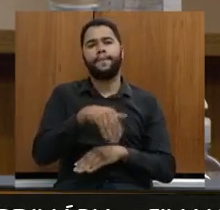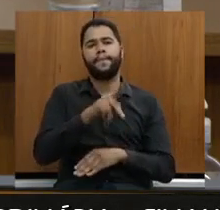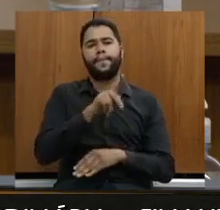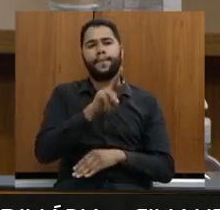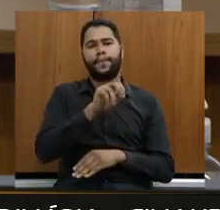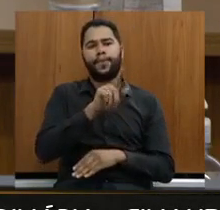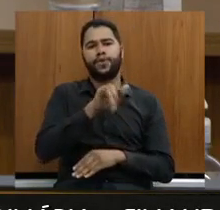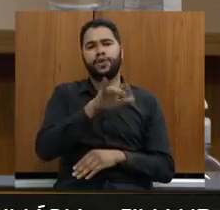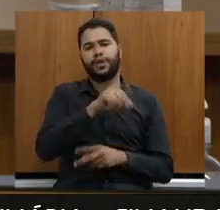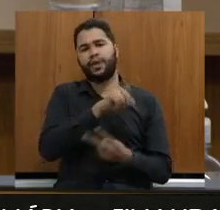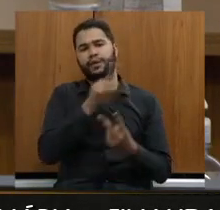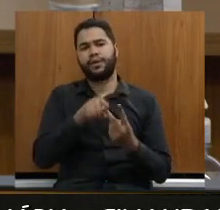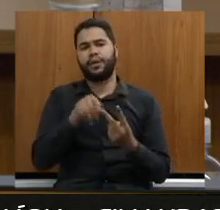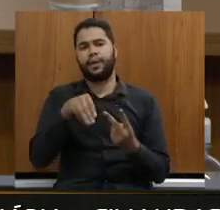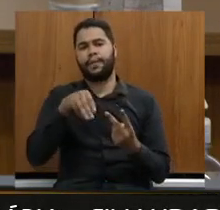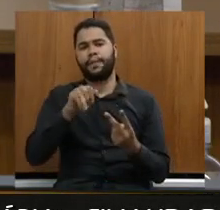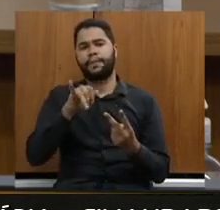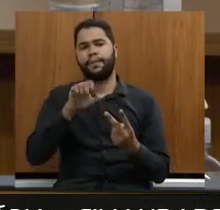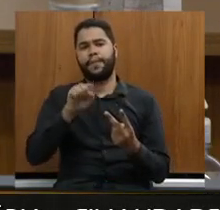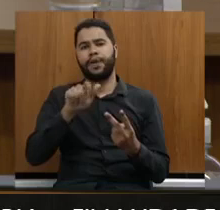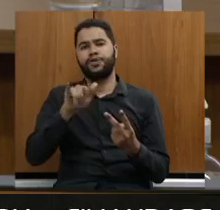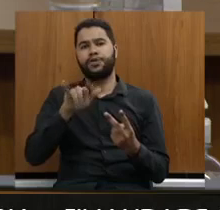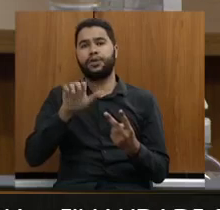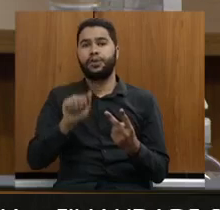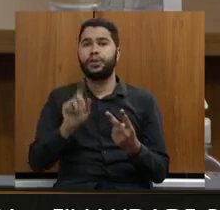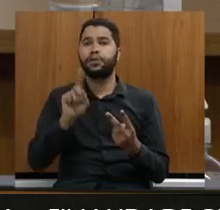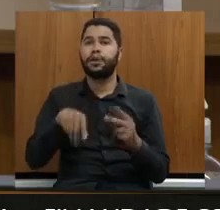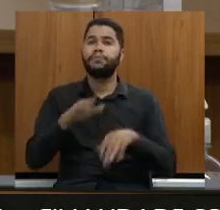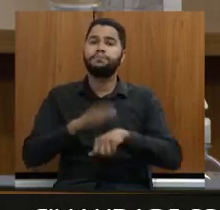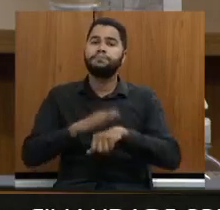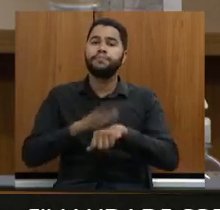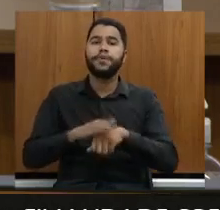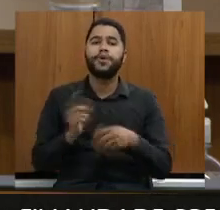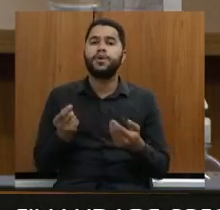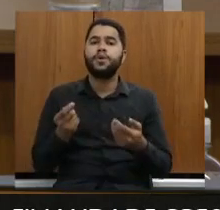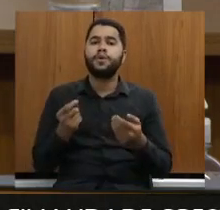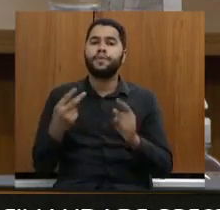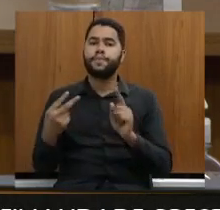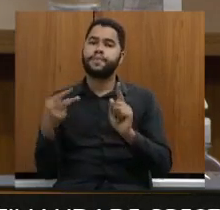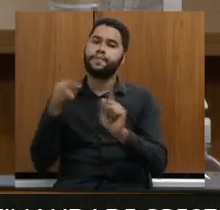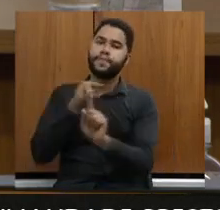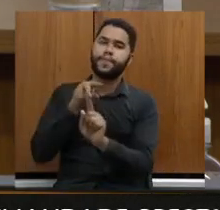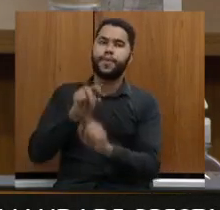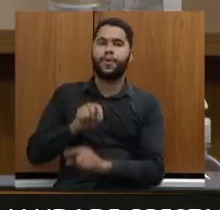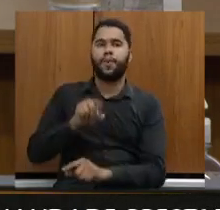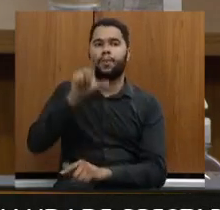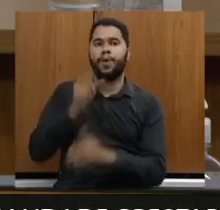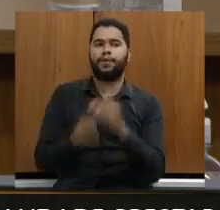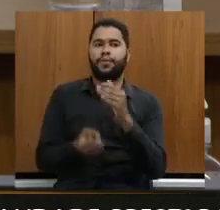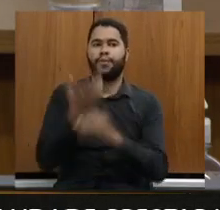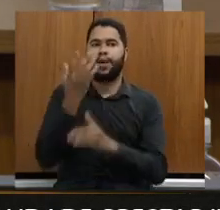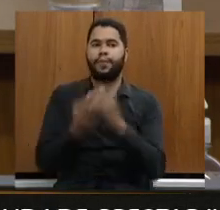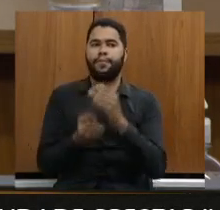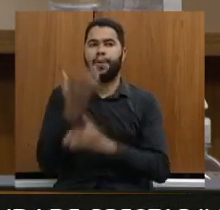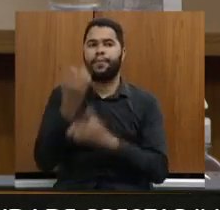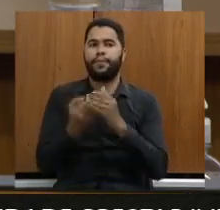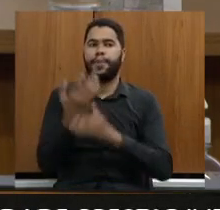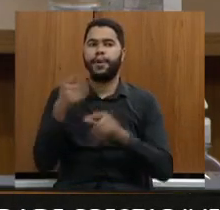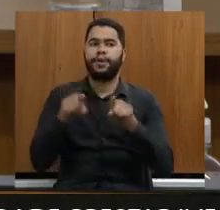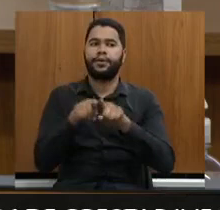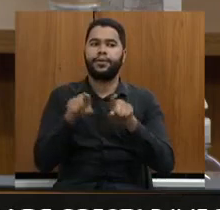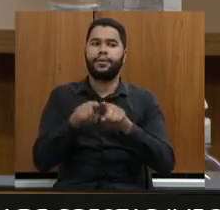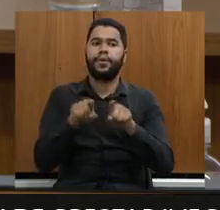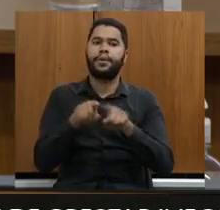genética levar ao pequeno agricultor esse esse a perspectiva do aumento de produtividade e a